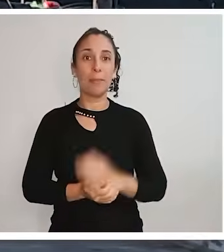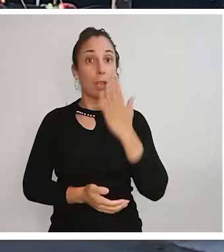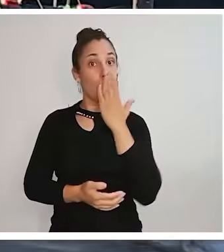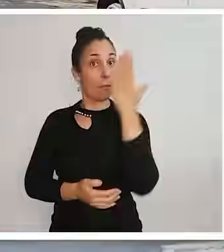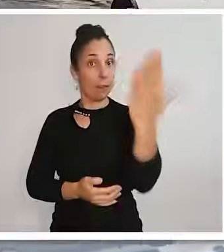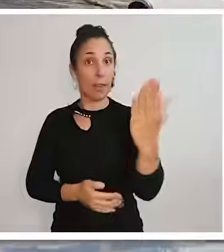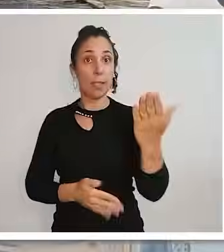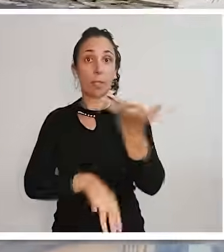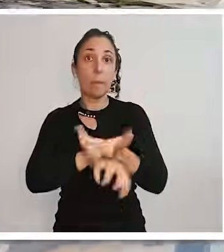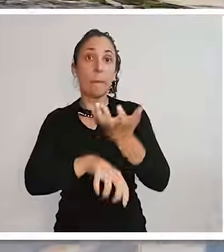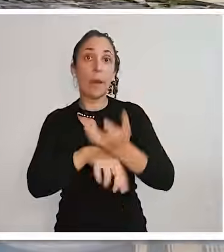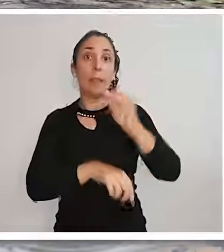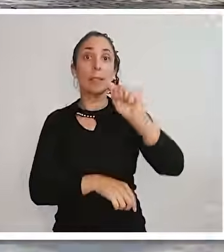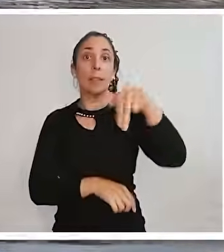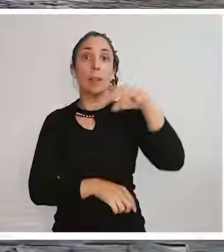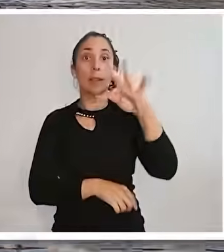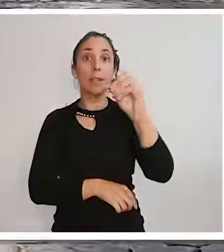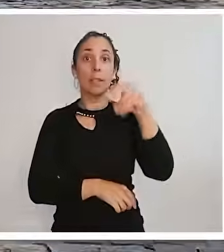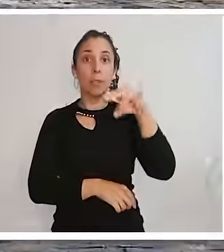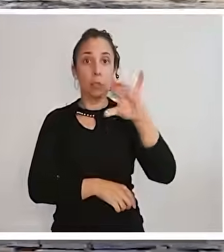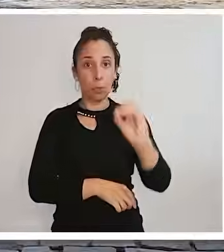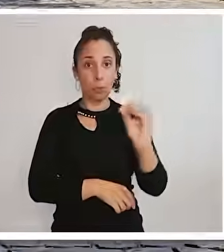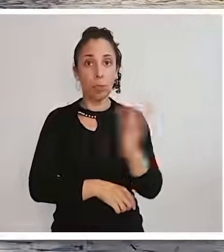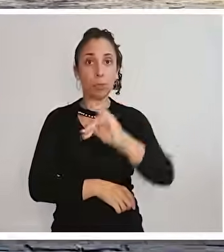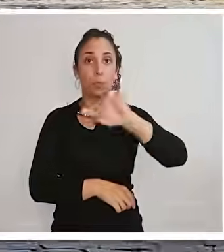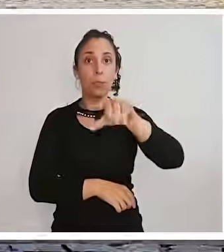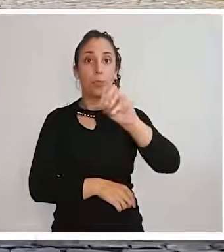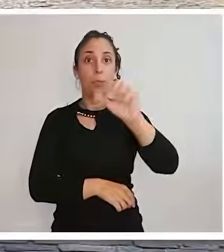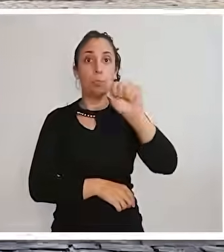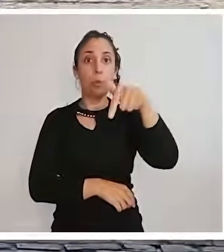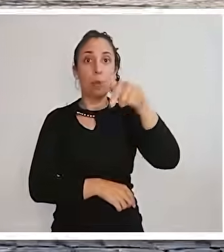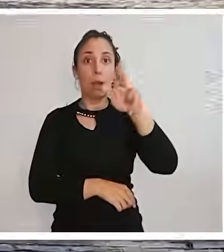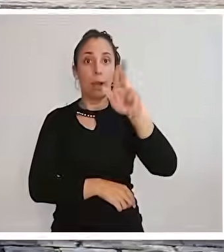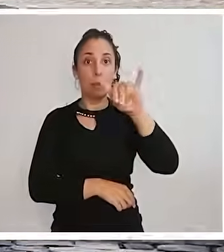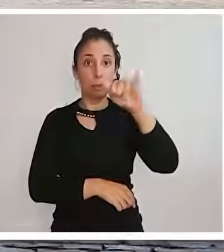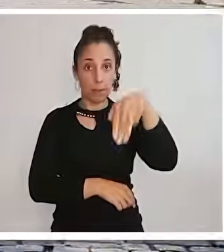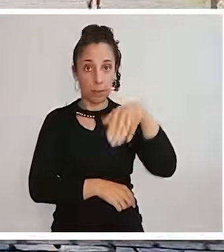bom churrasco. E um pouco mais para frente, a gente chega na Praça Antônio Joaquim da Costa.